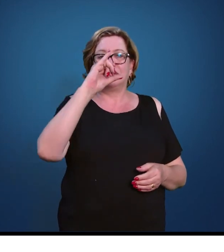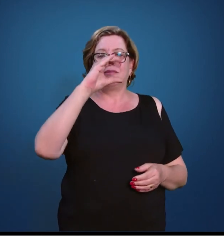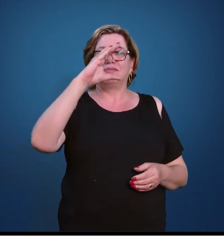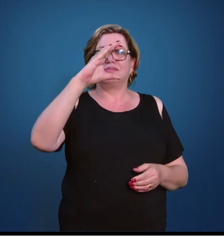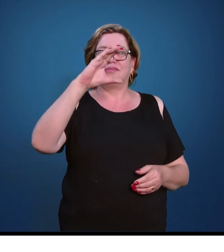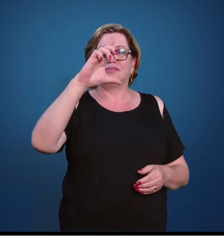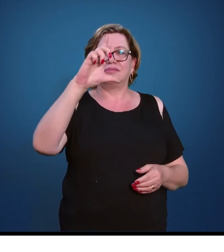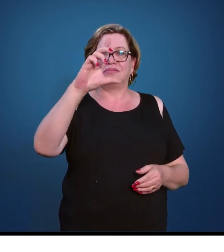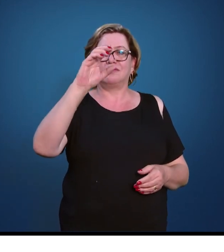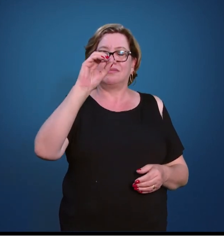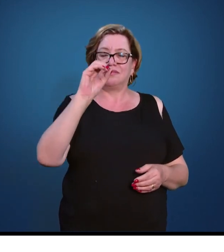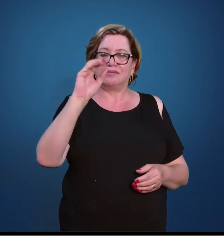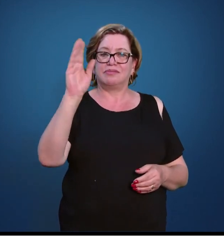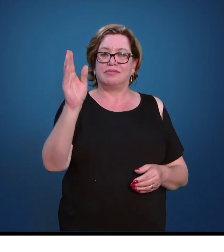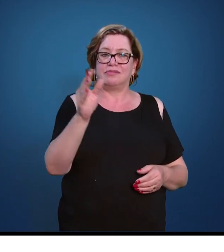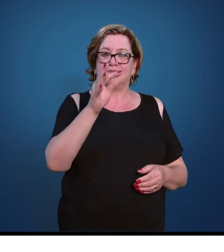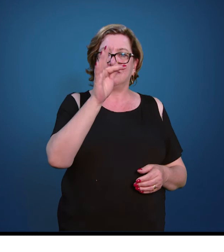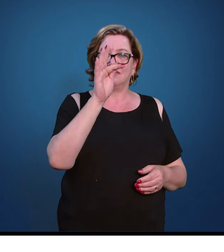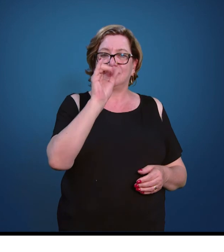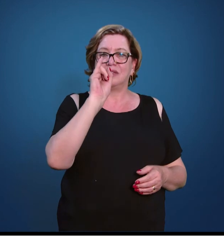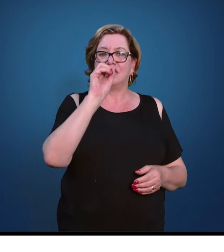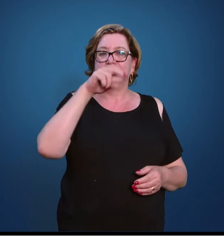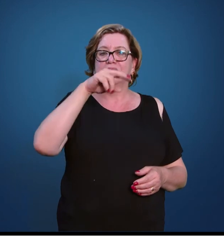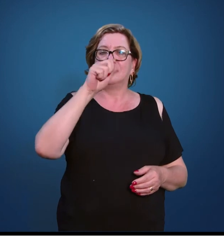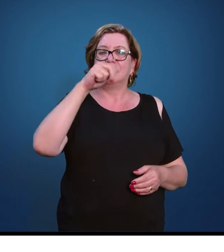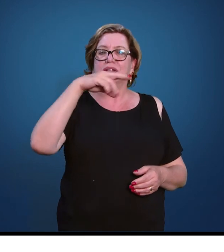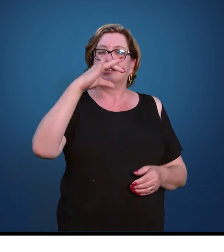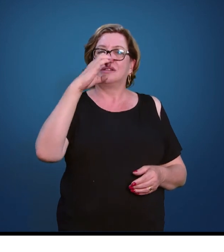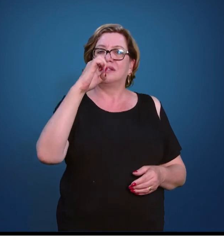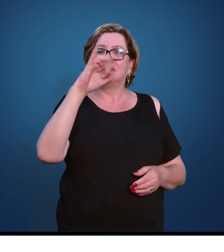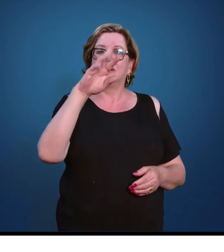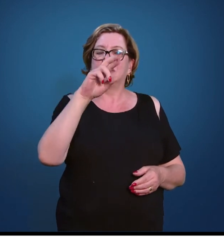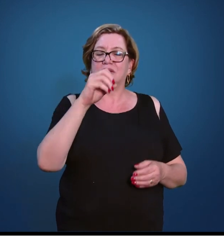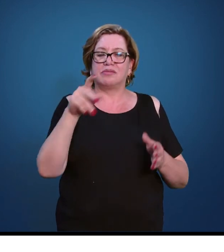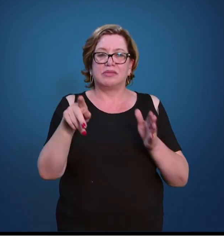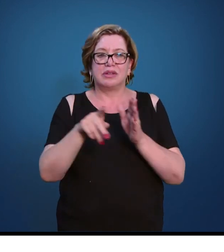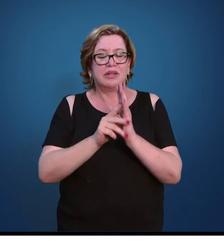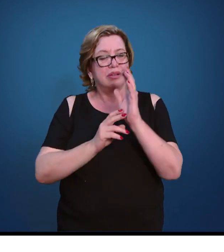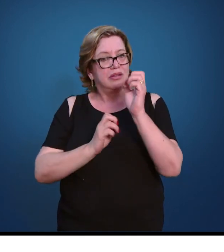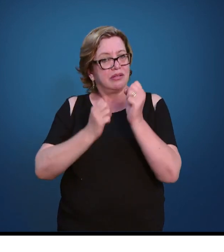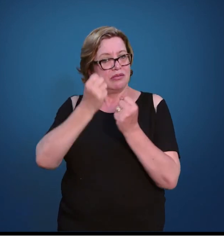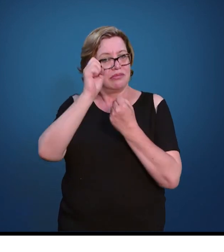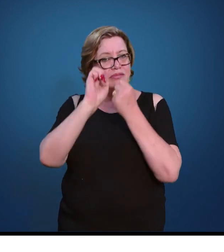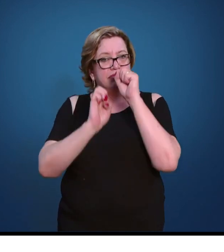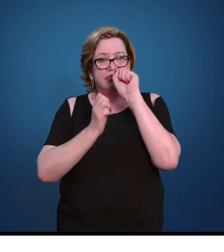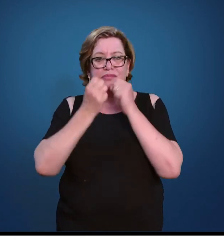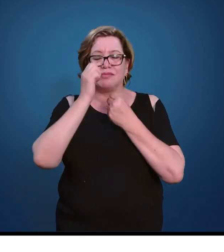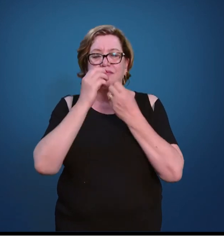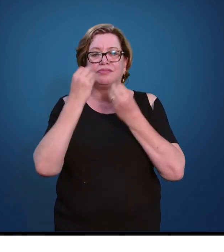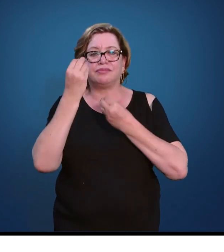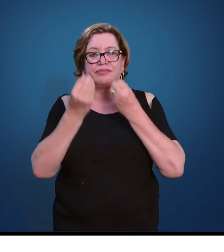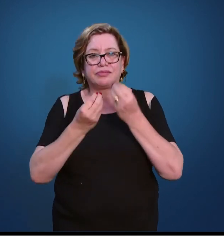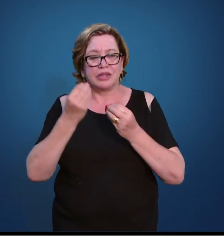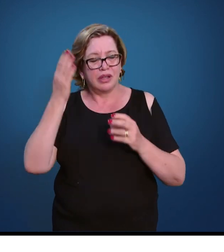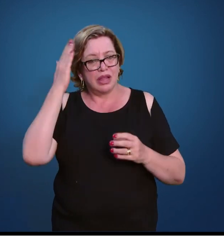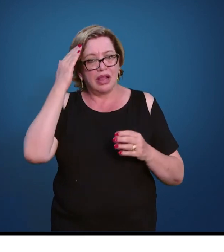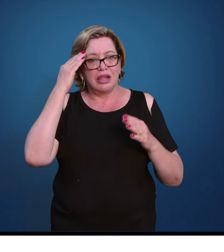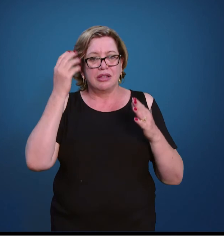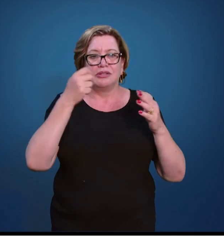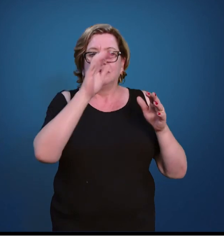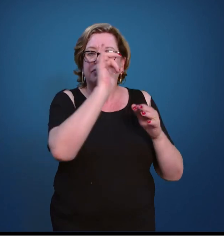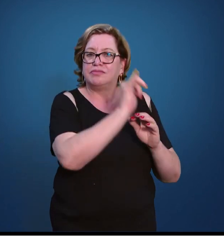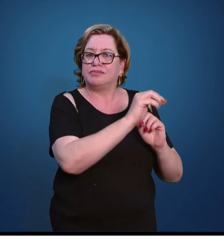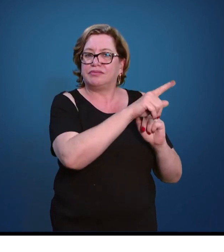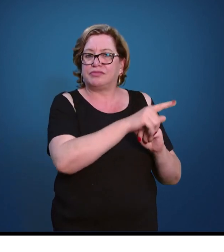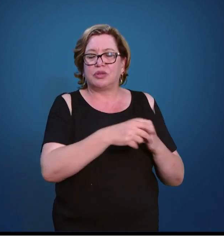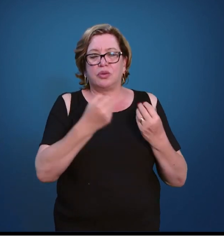empresa. Saber por quanto tempo eu posso ficar com aquele estoque parado e não preciso pagar ao